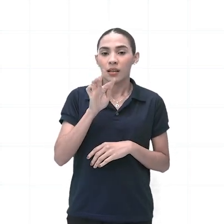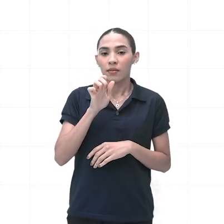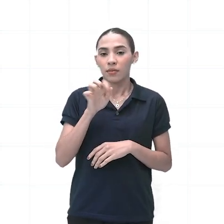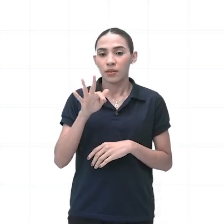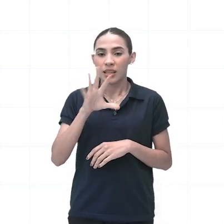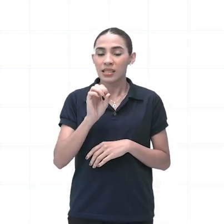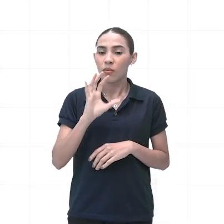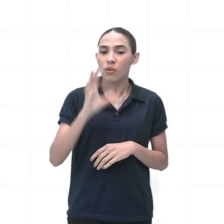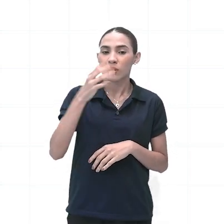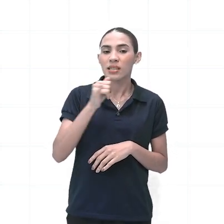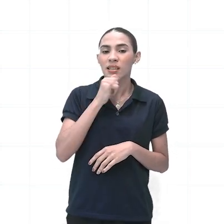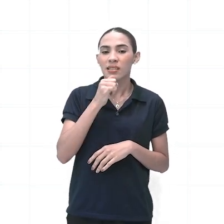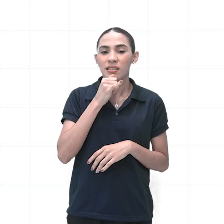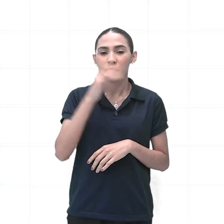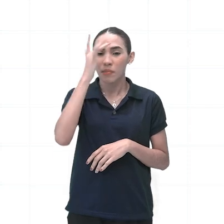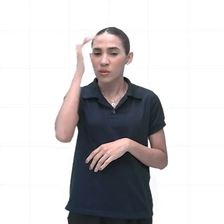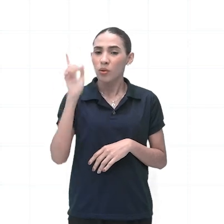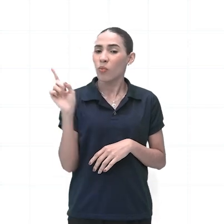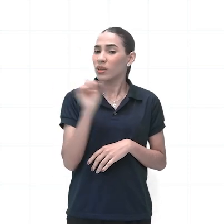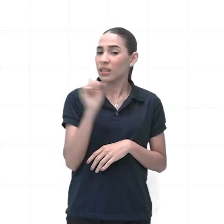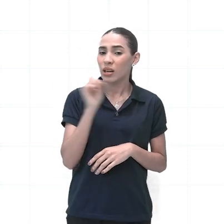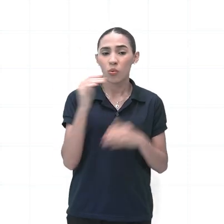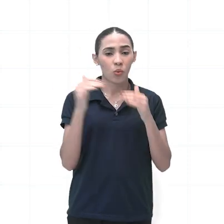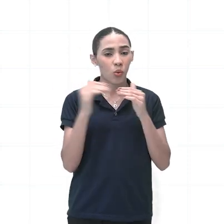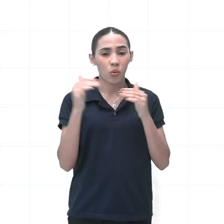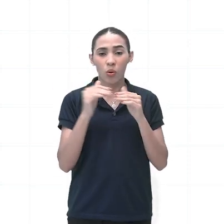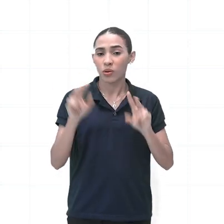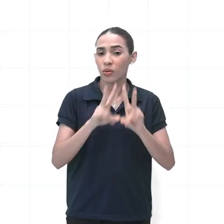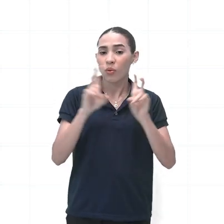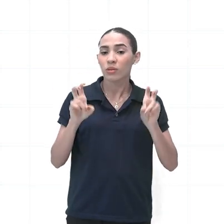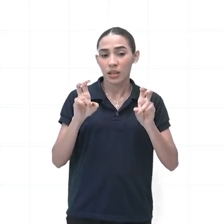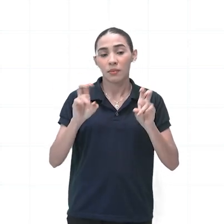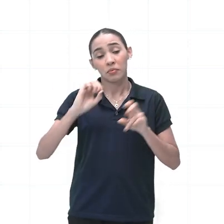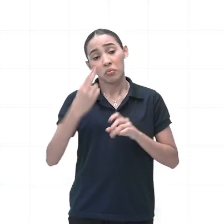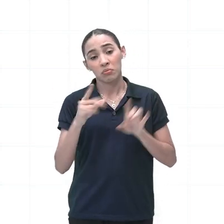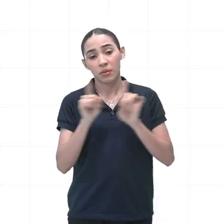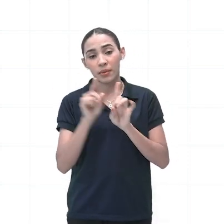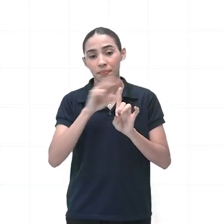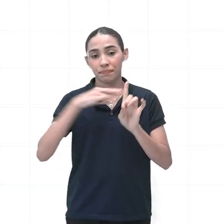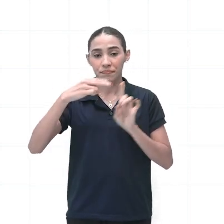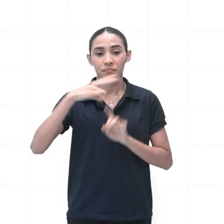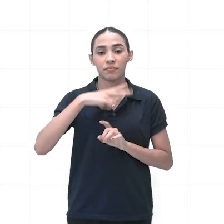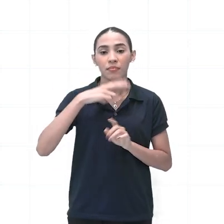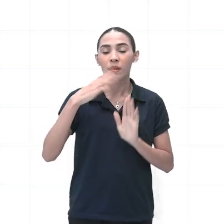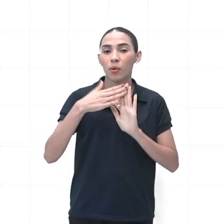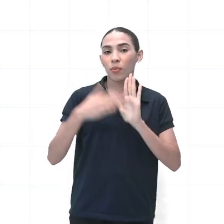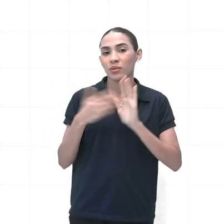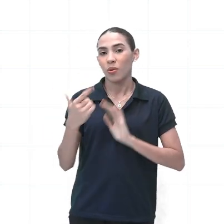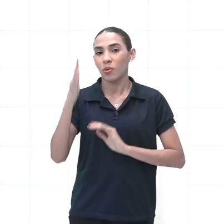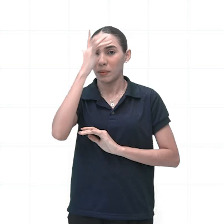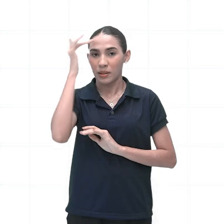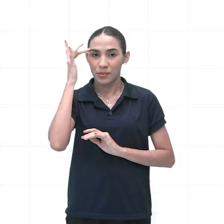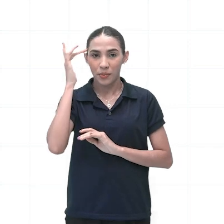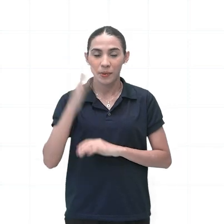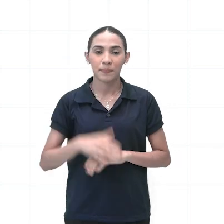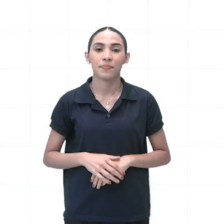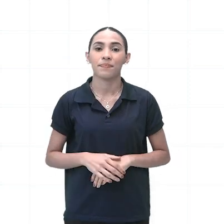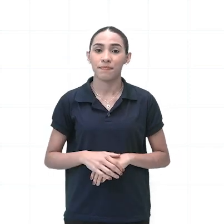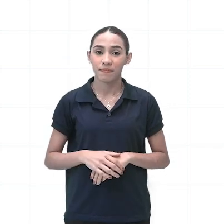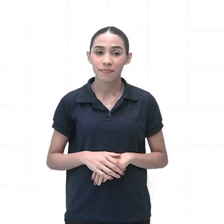refutação ocorre quando alguém não concorda com uma temática ou ponto de vista proposto por outra